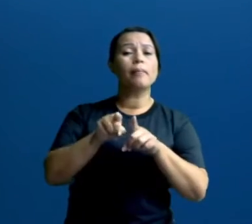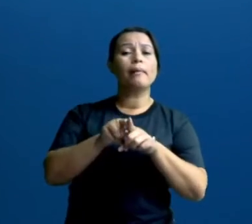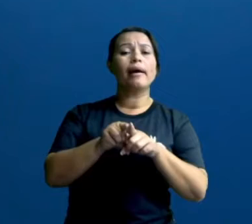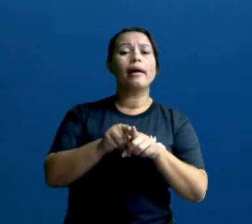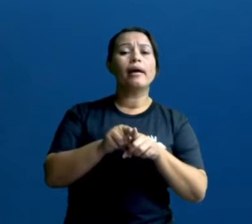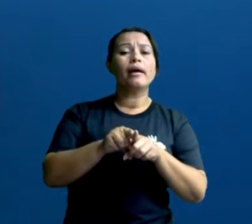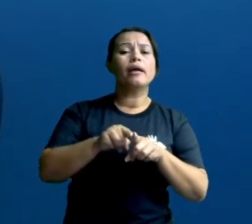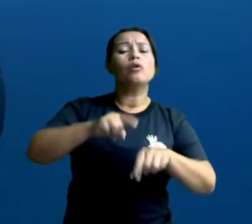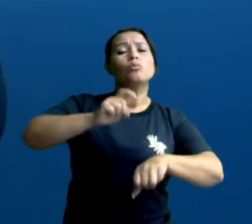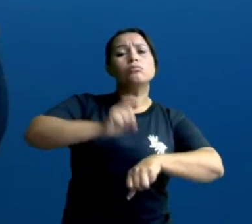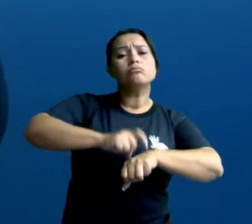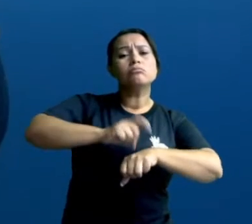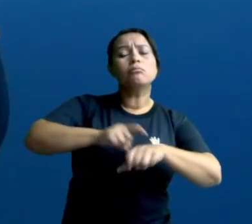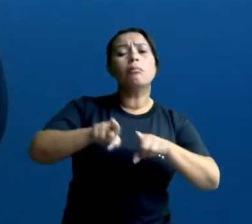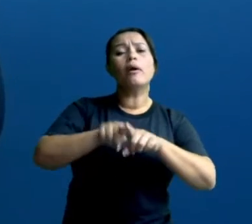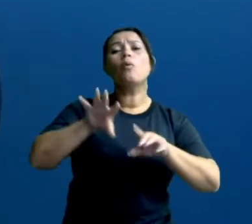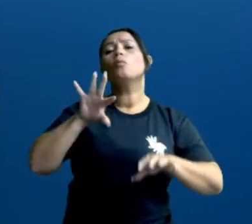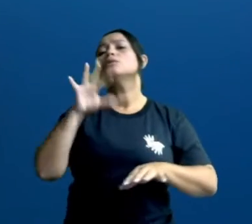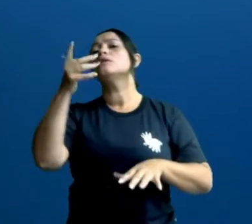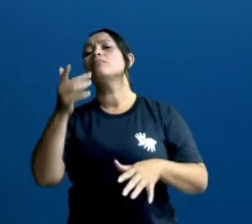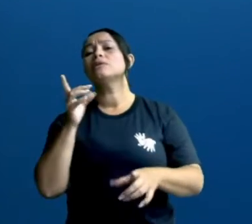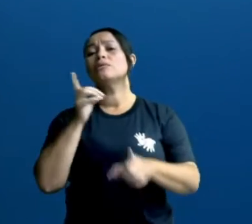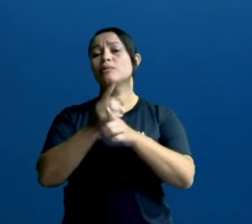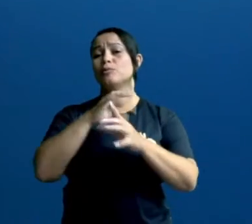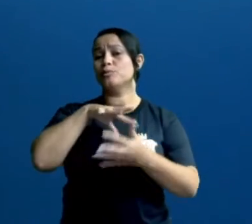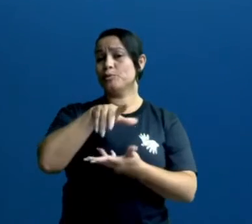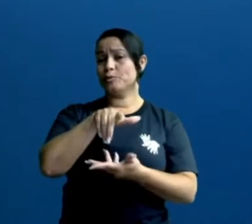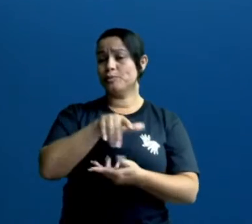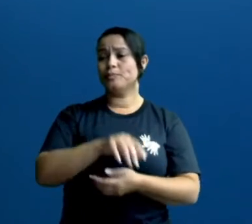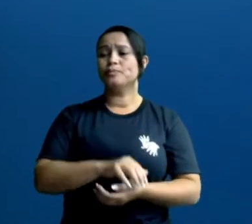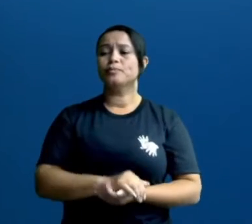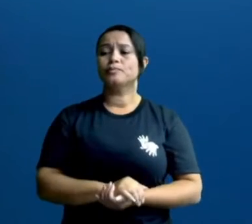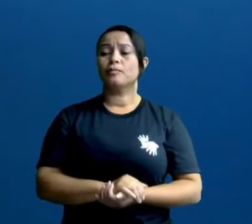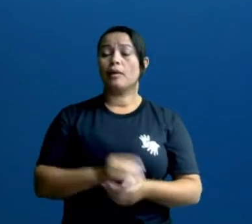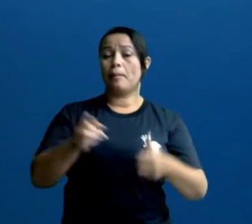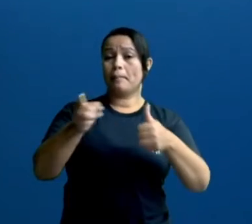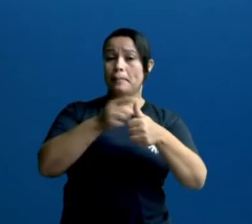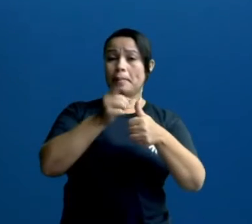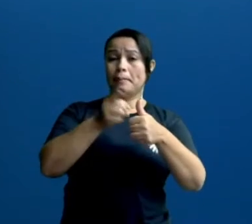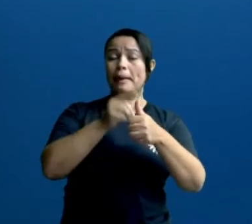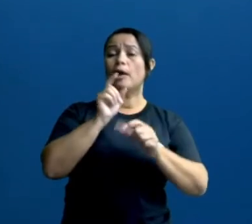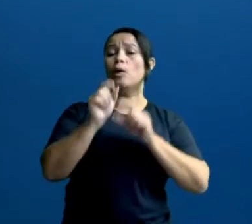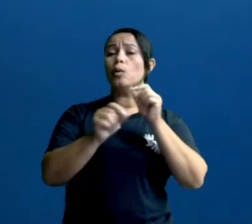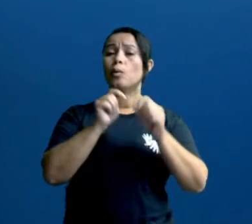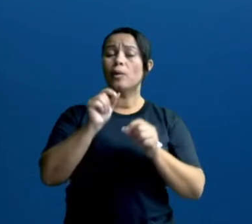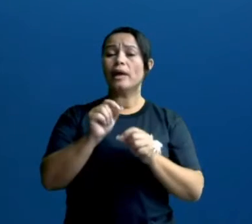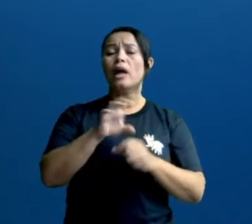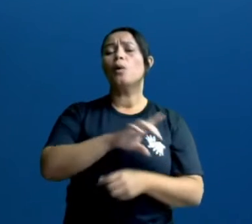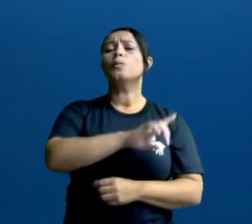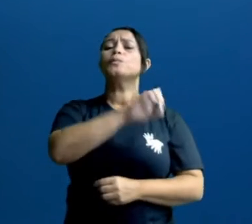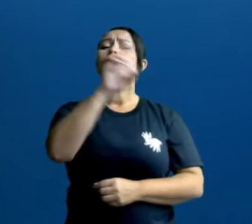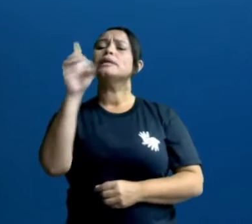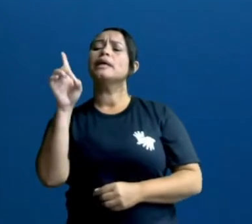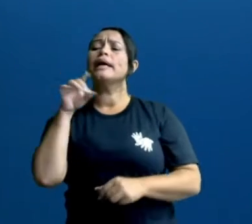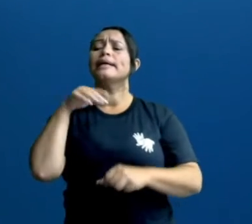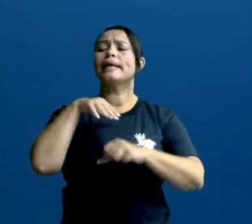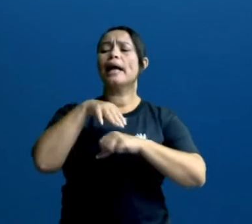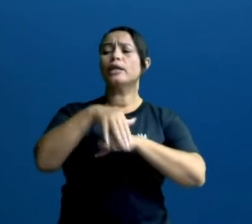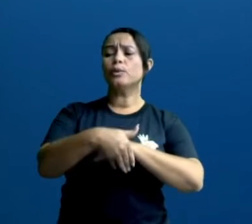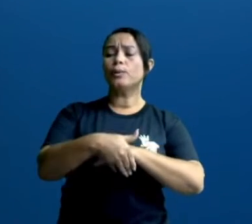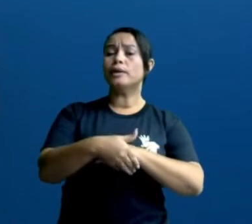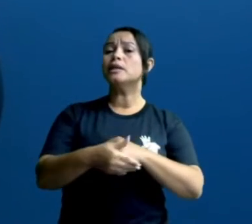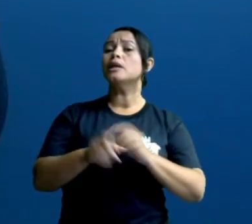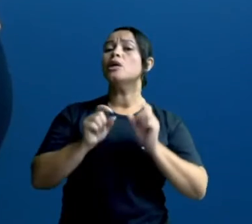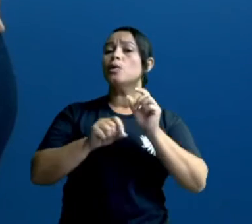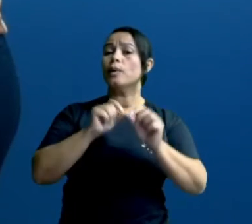saber quais são os climas que nós encontramos no mundo o primeiro nós vamos saber o que é o dia noite